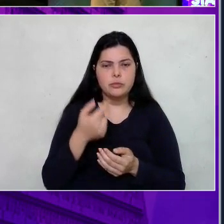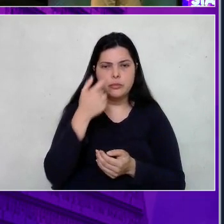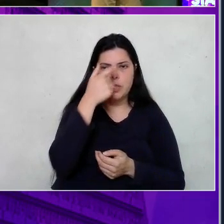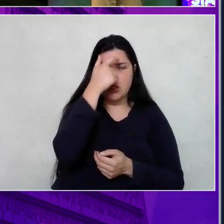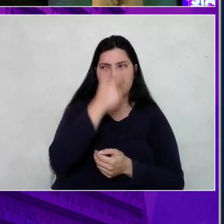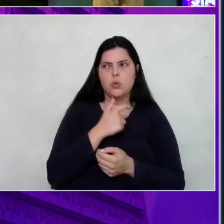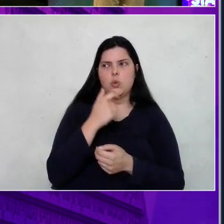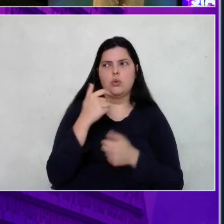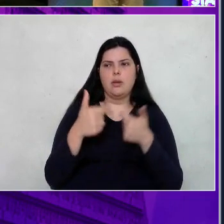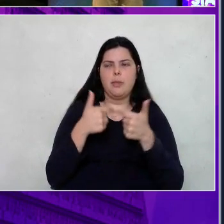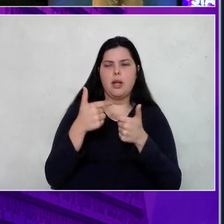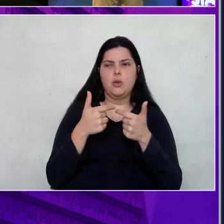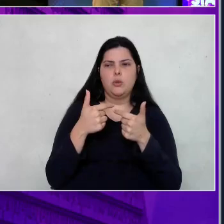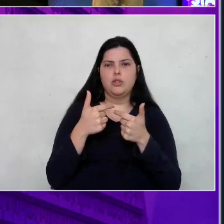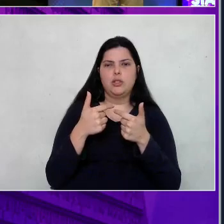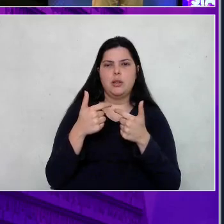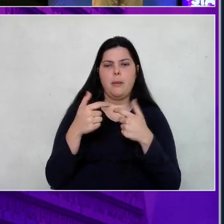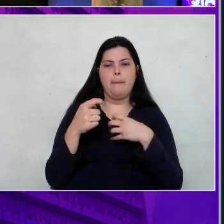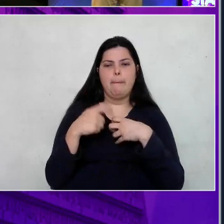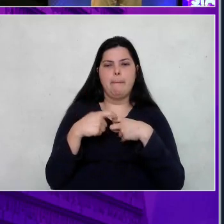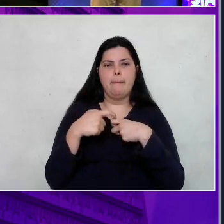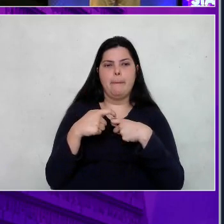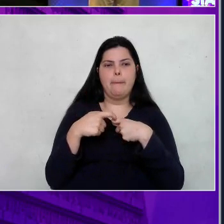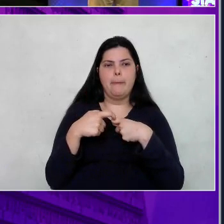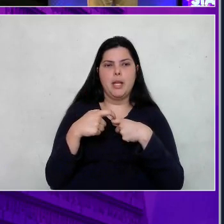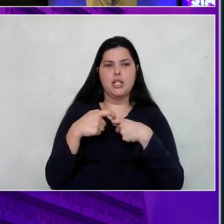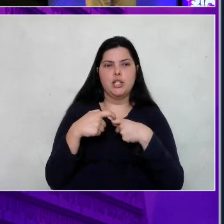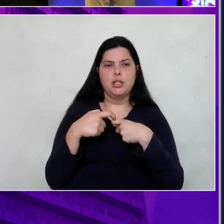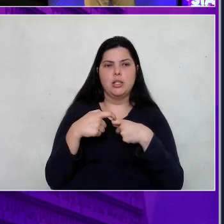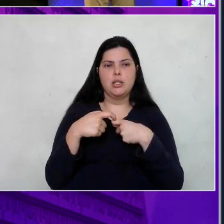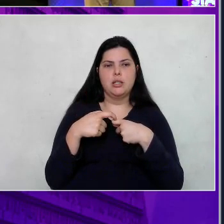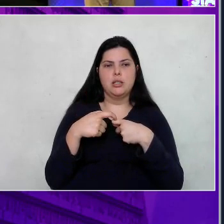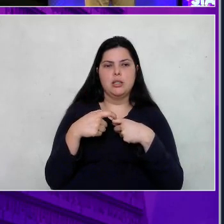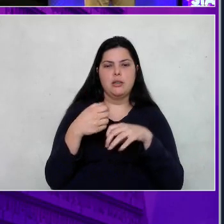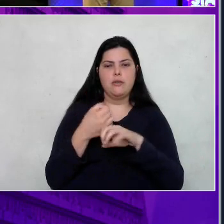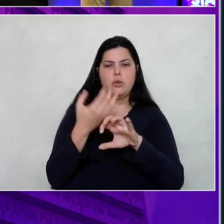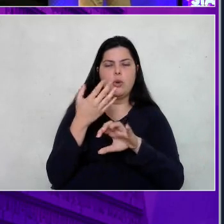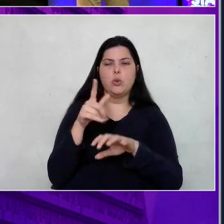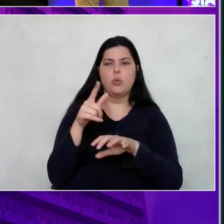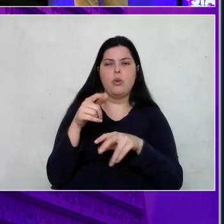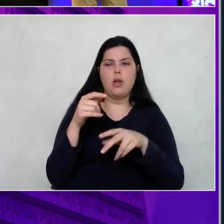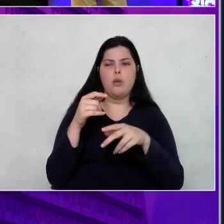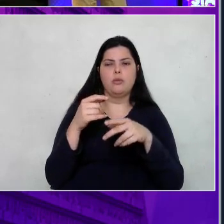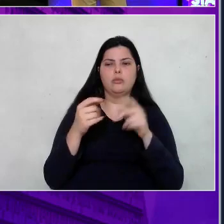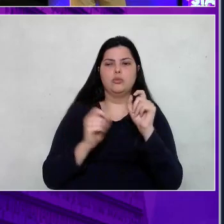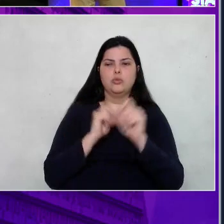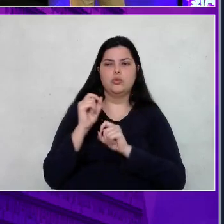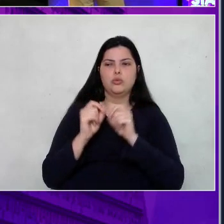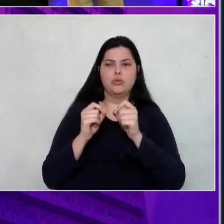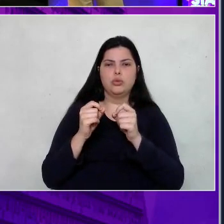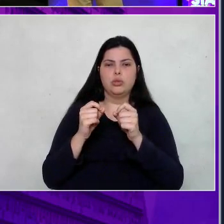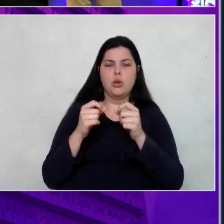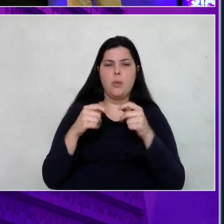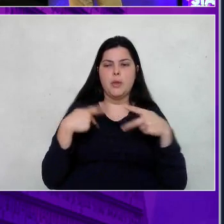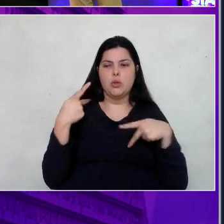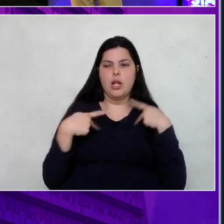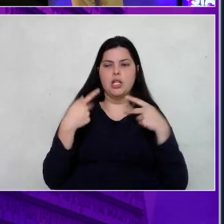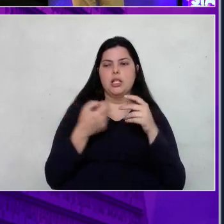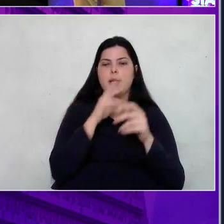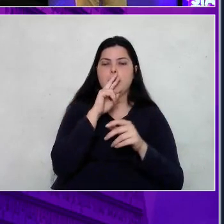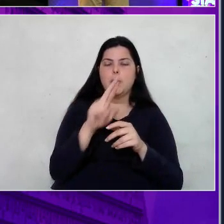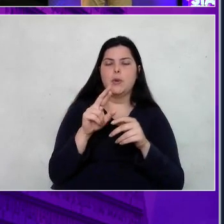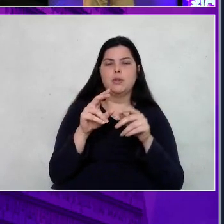de telemedicina, por exemplo, você é um bot que responde perguntas sobre telemedicina e apenas sobre telemedicina. O